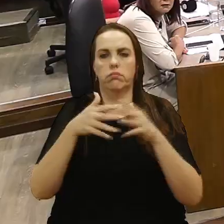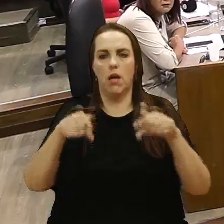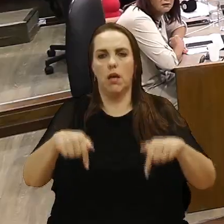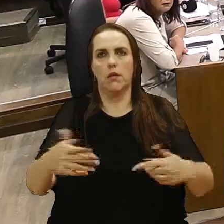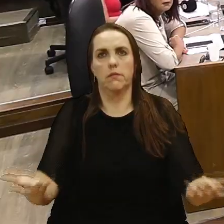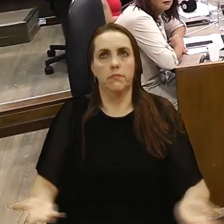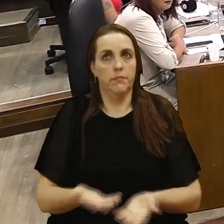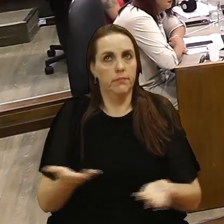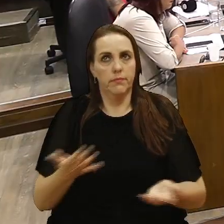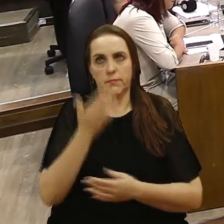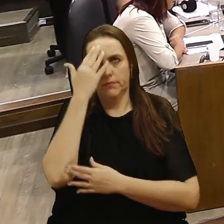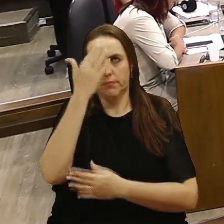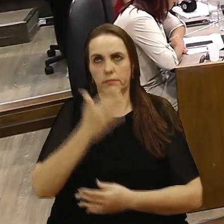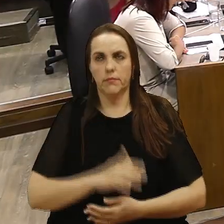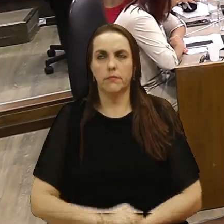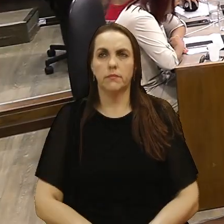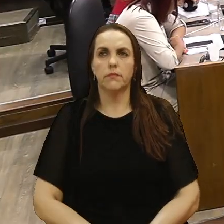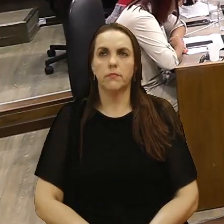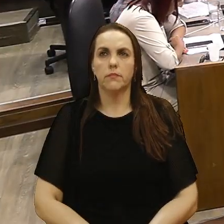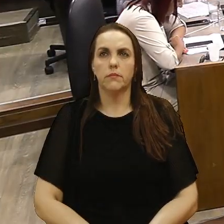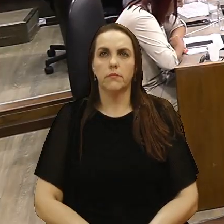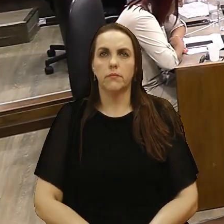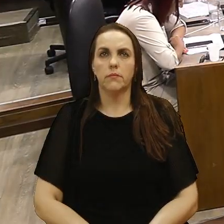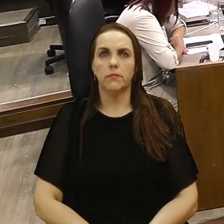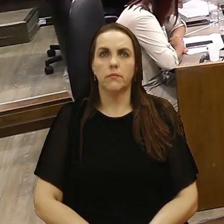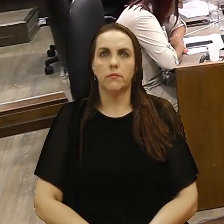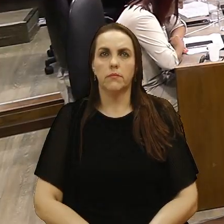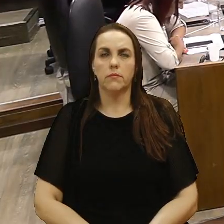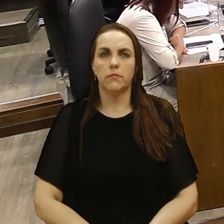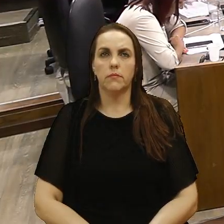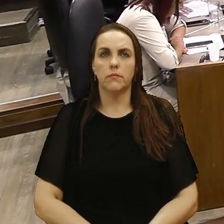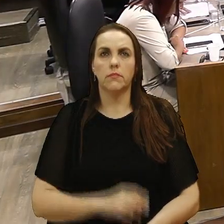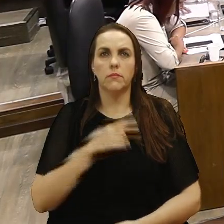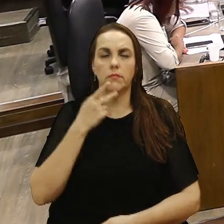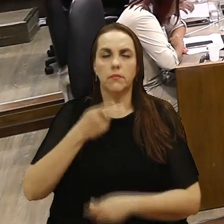Obrigado. Em declaração de voto, vereadora Estela.